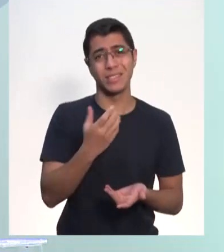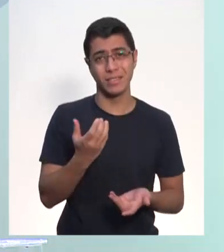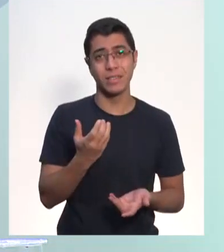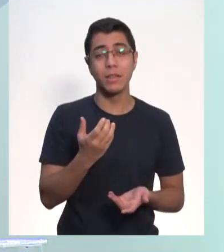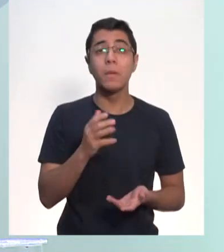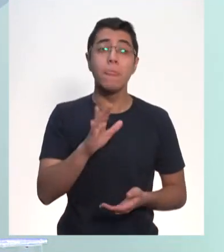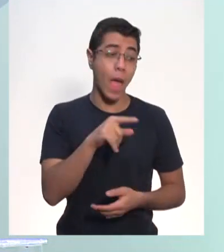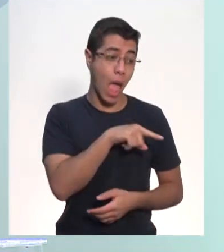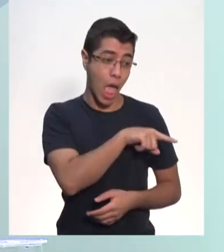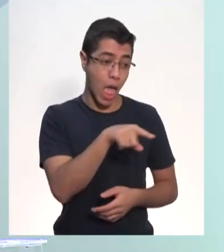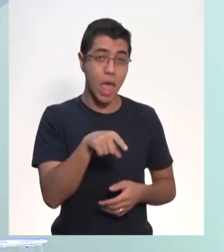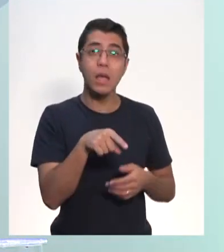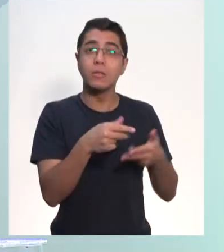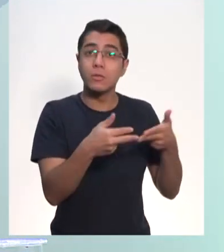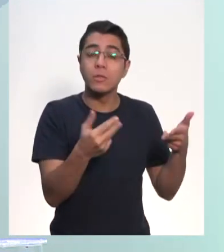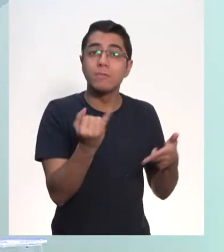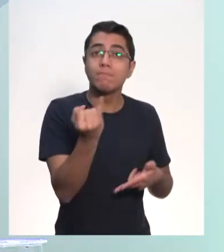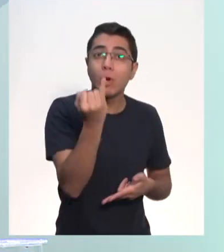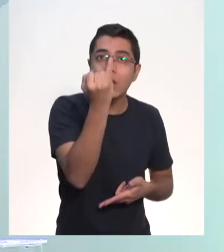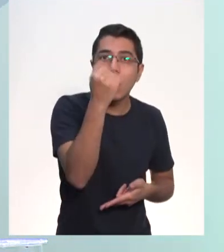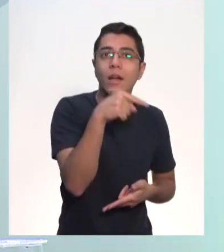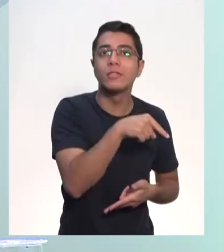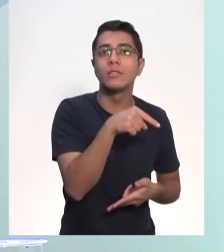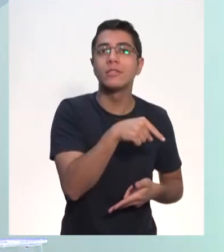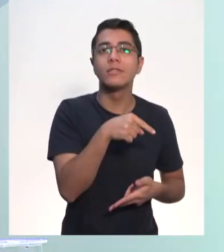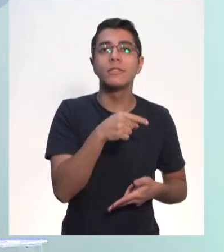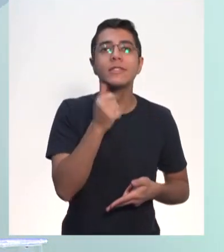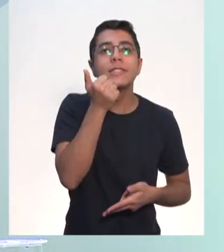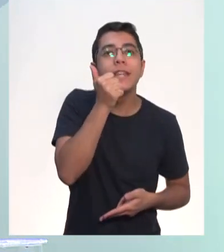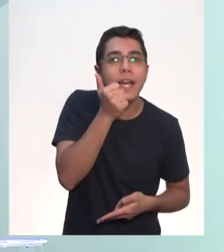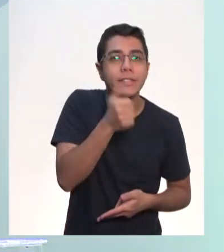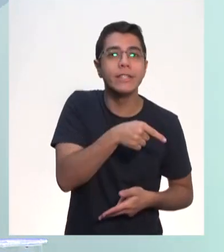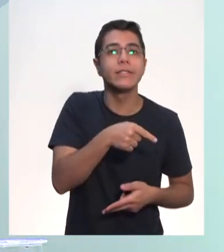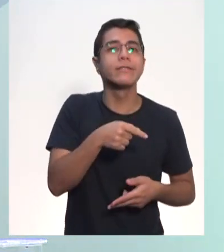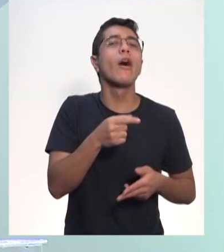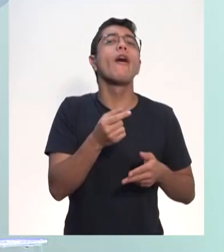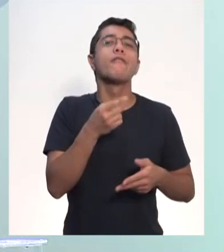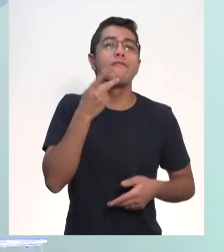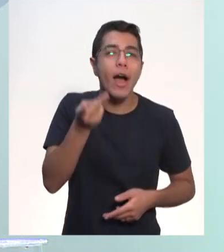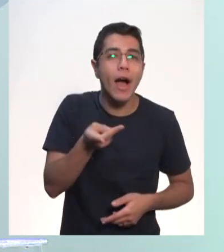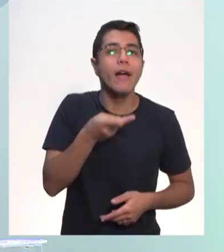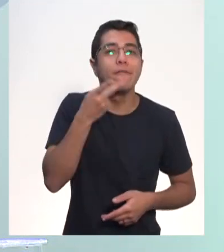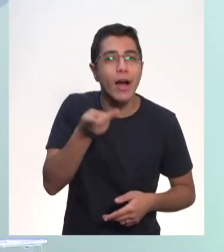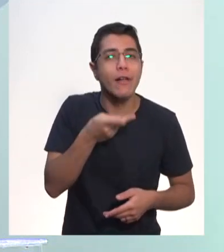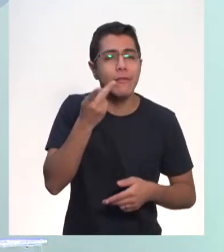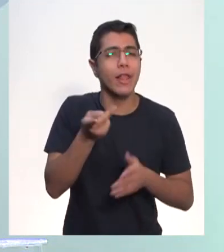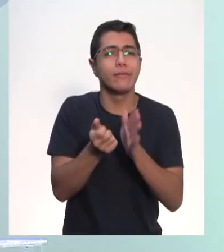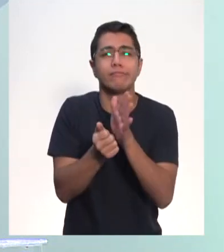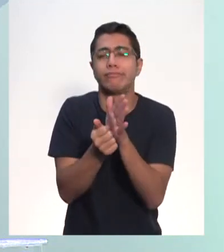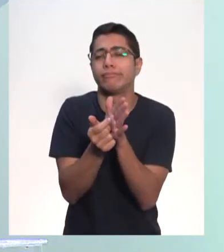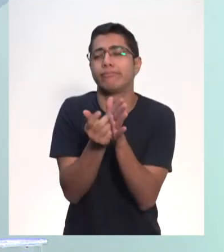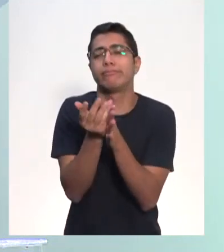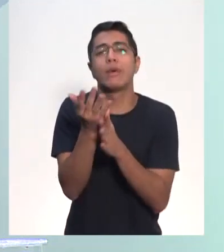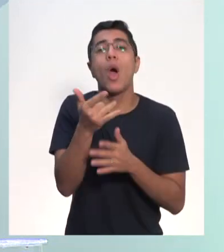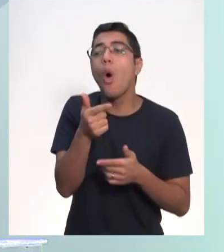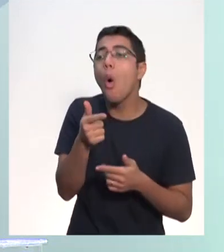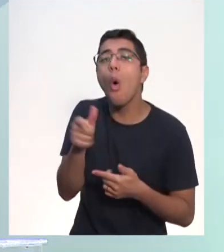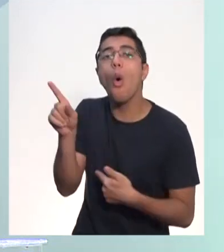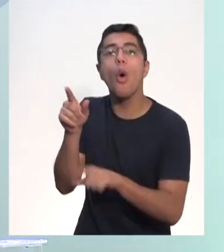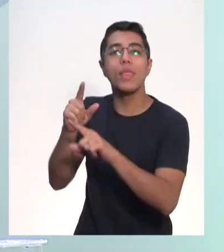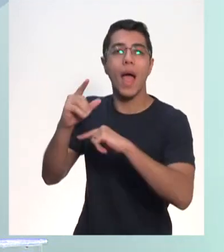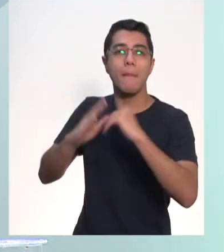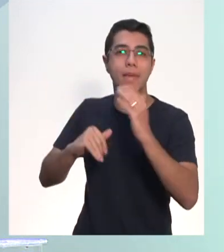de ciências, eles vão aparecer em outros momentos. Então, com certeza, outras habilidades vão trabalhar esses processos. Né? Então, a